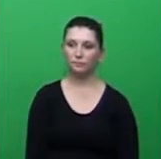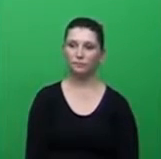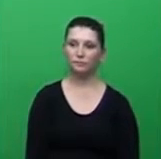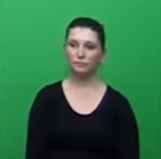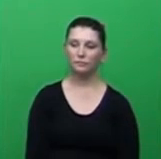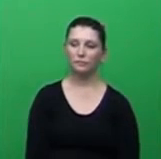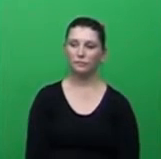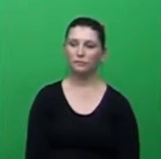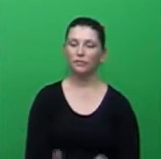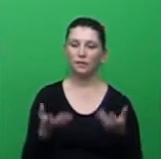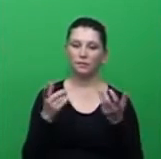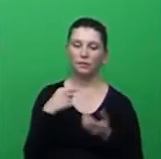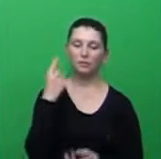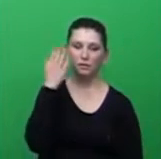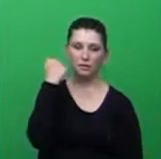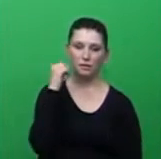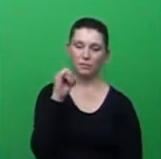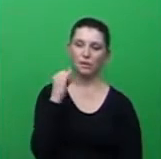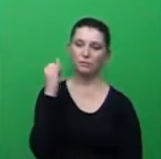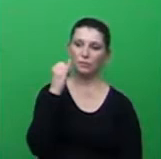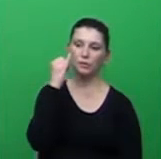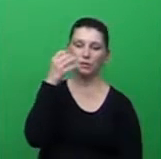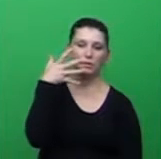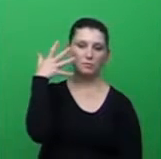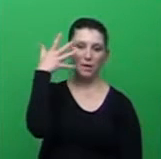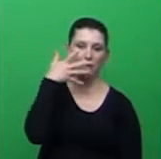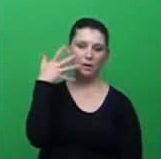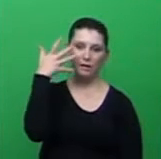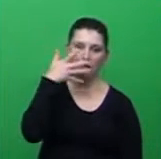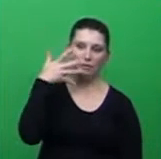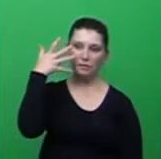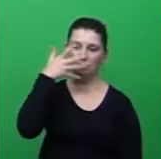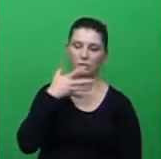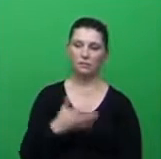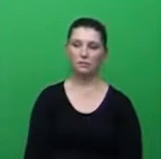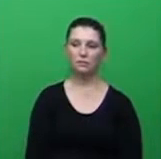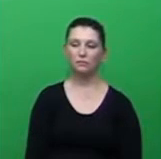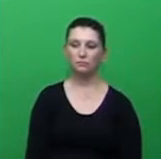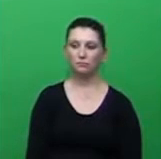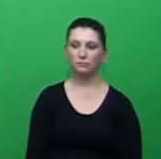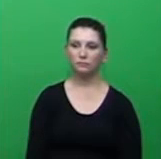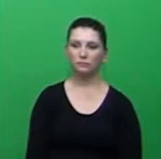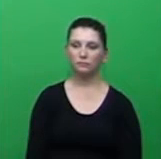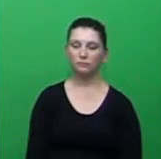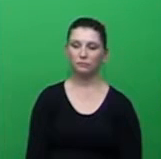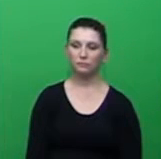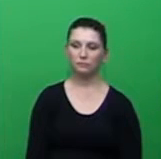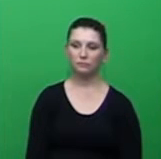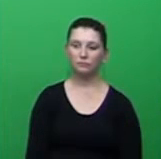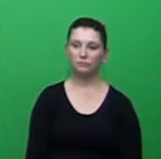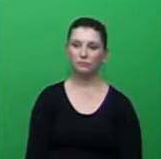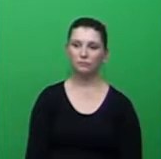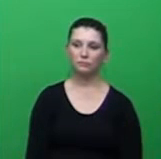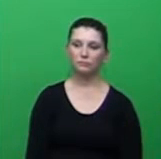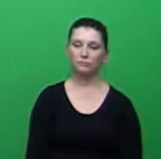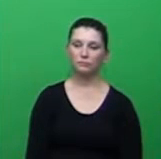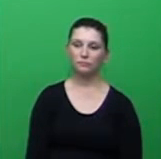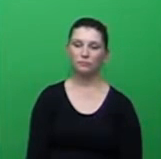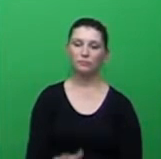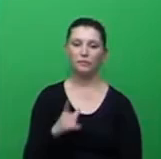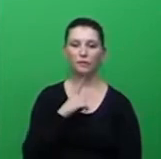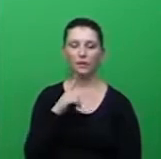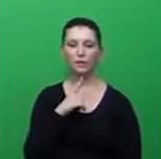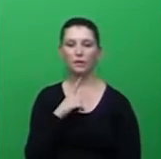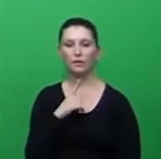foi importante a palestra que foi que a nossa paróquia da cidade